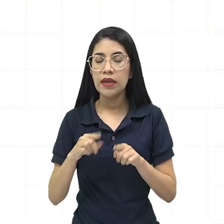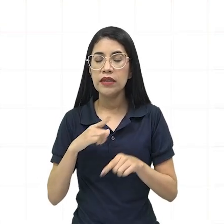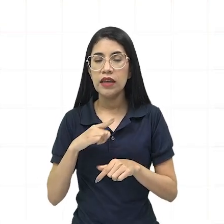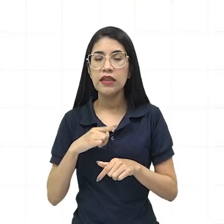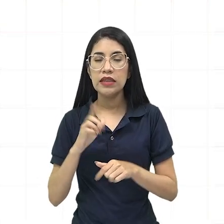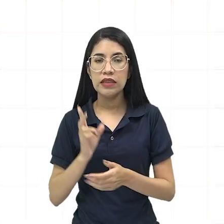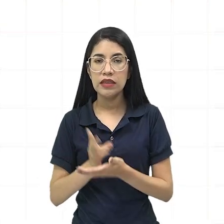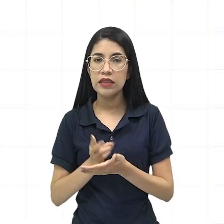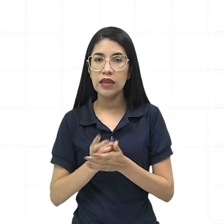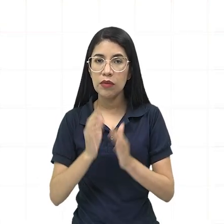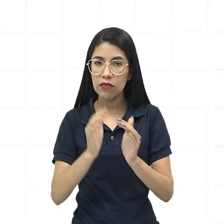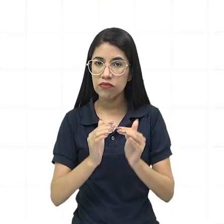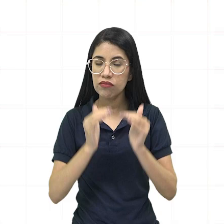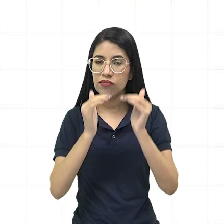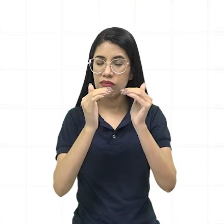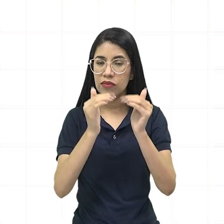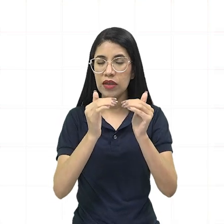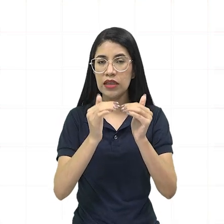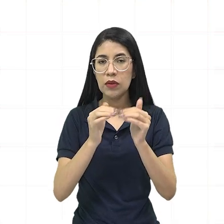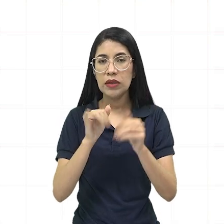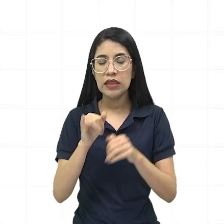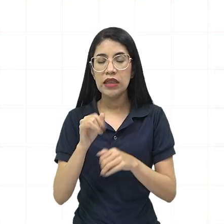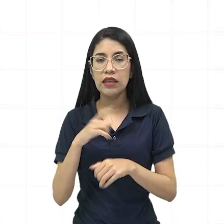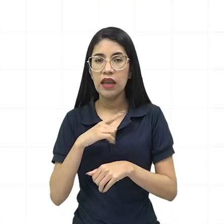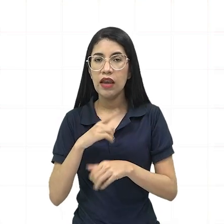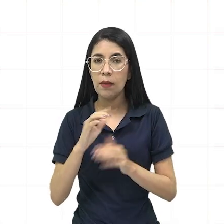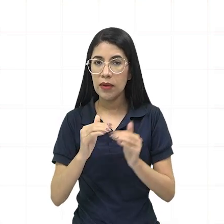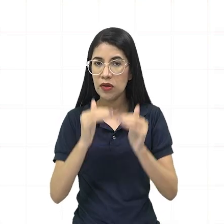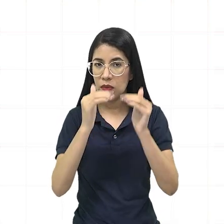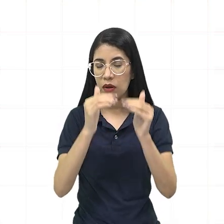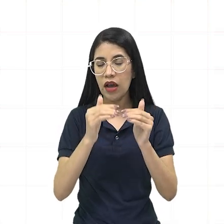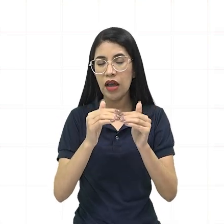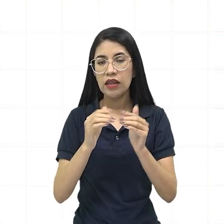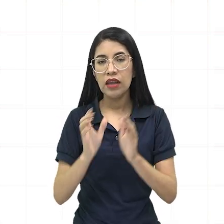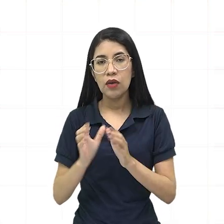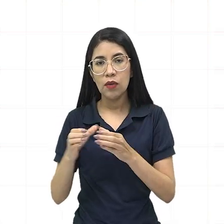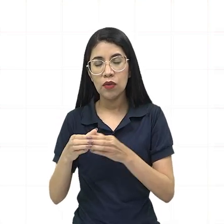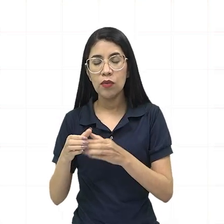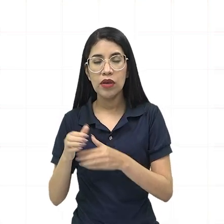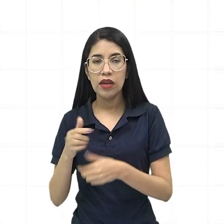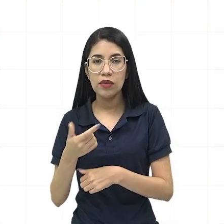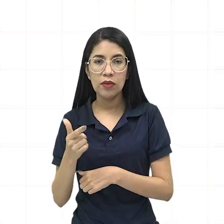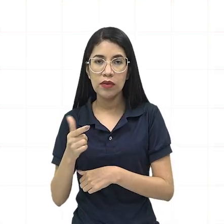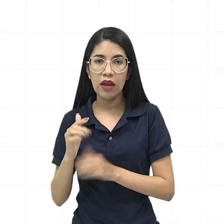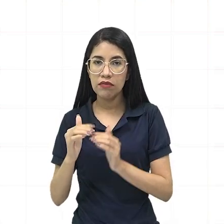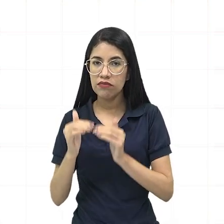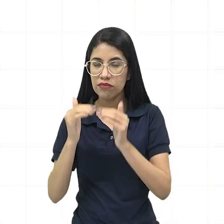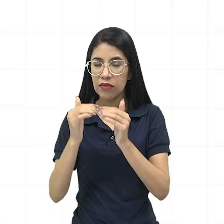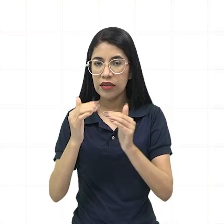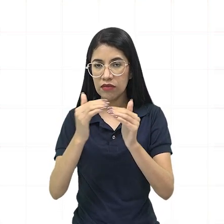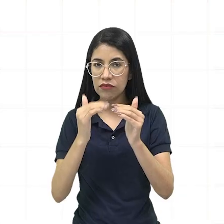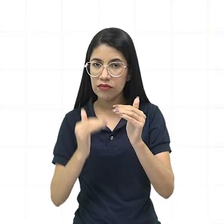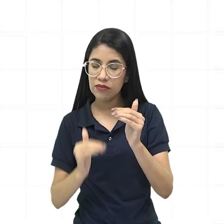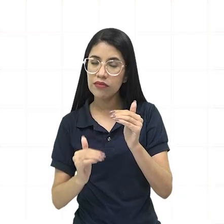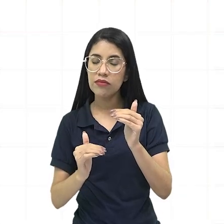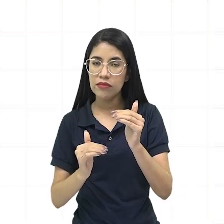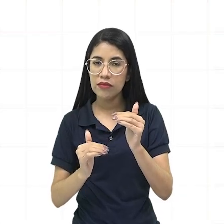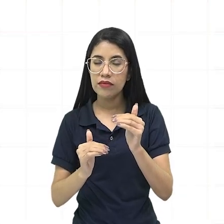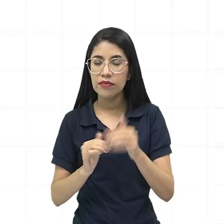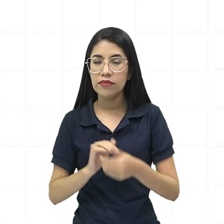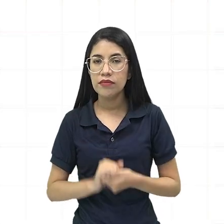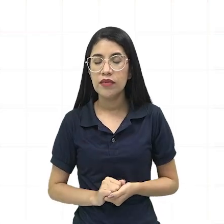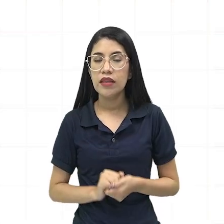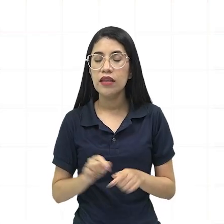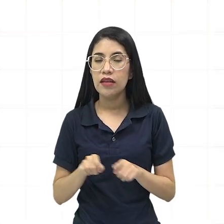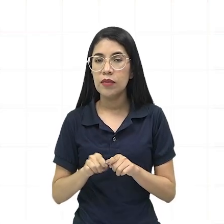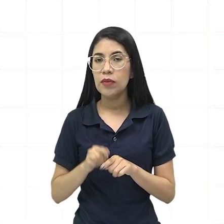no topo. E se alguém está no topo, alguém não está, né? Então é do crescimento diante da diminuição do outro,